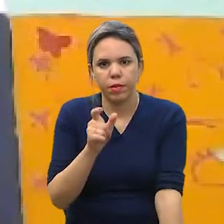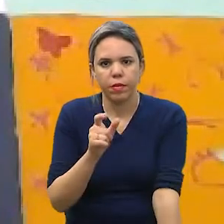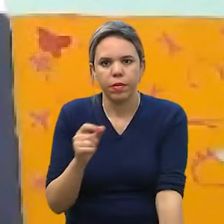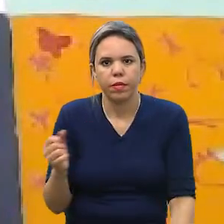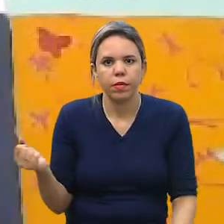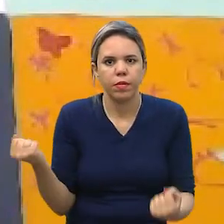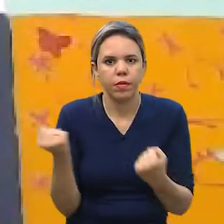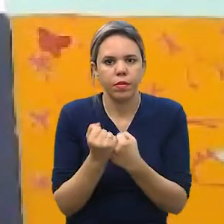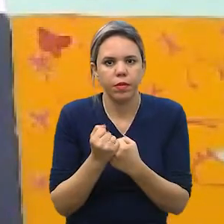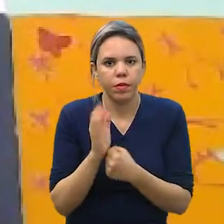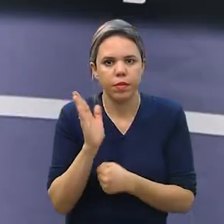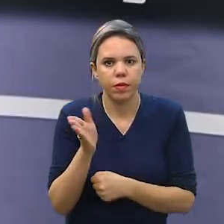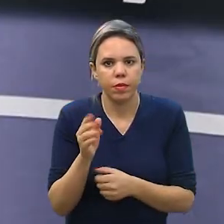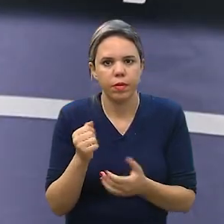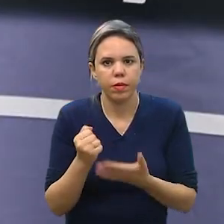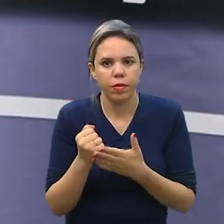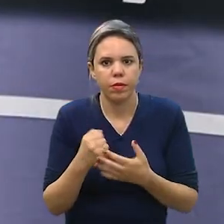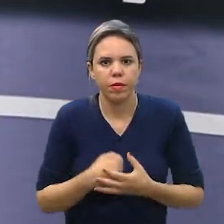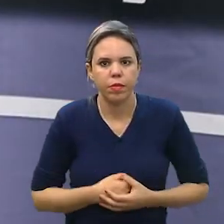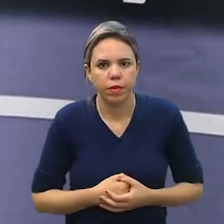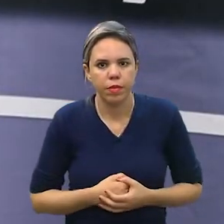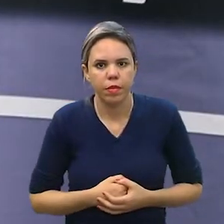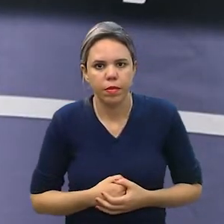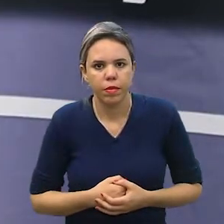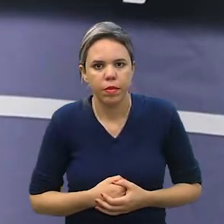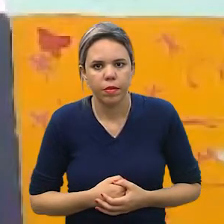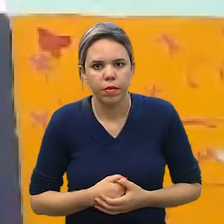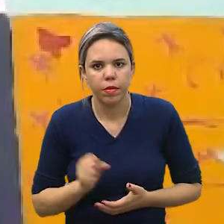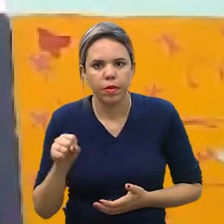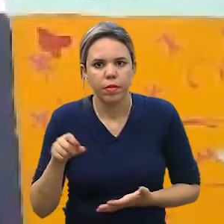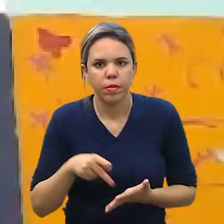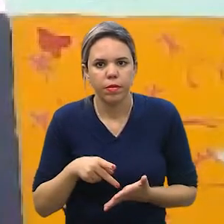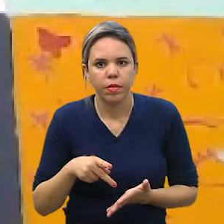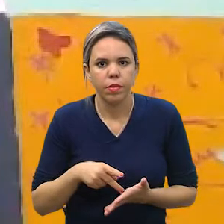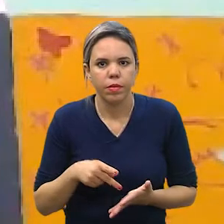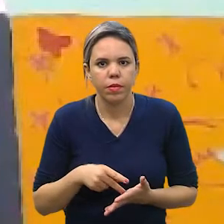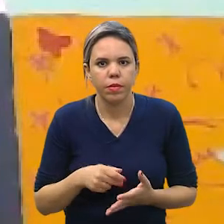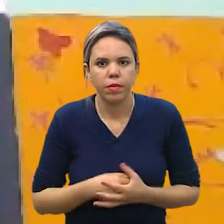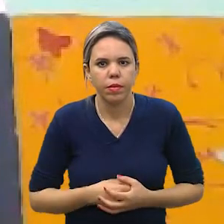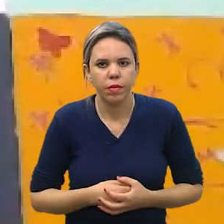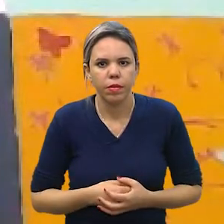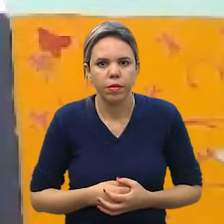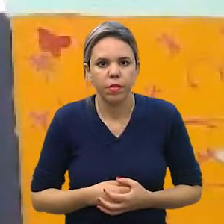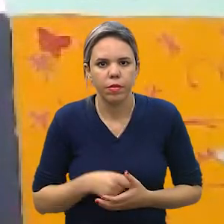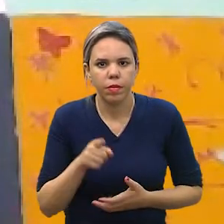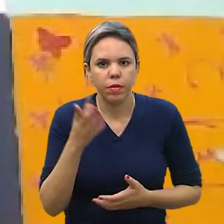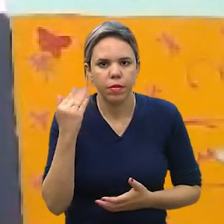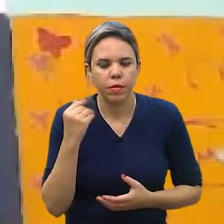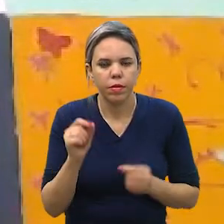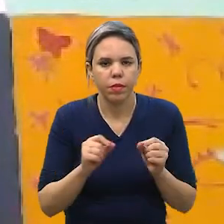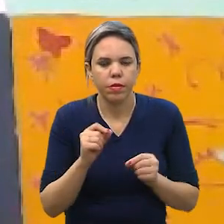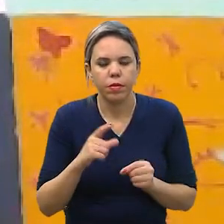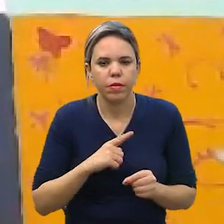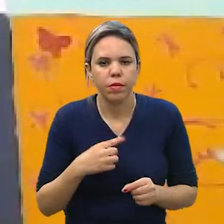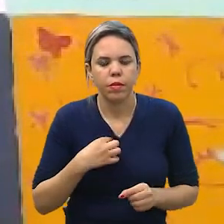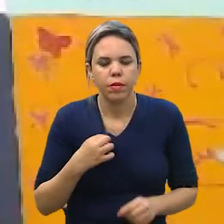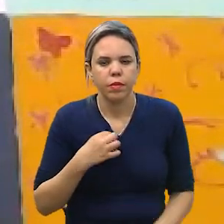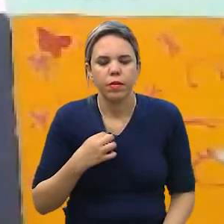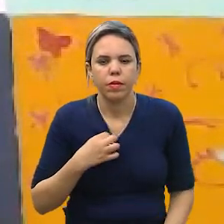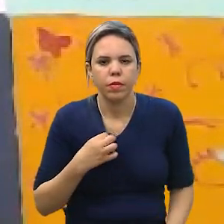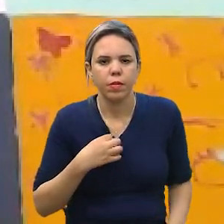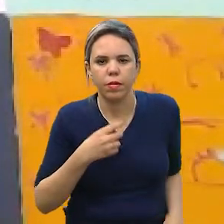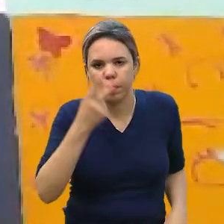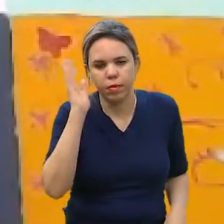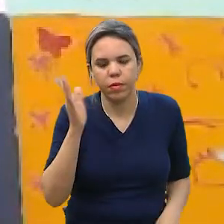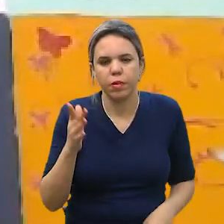apoio, um incentivo já faz tanta diferença, né? Sem dúvida, sem dúvida. Você sabe, Mariana, que eu tenho voluntários assim que